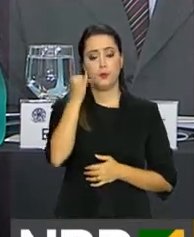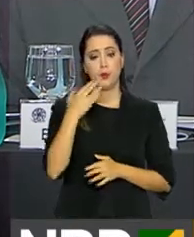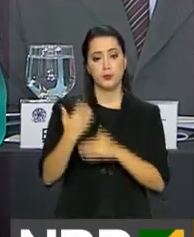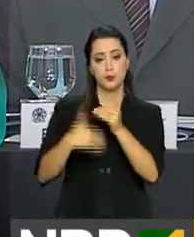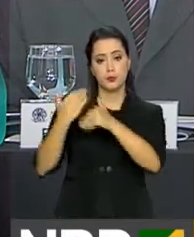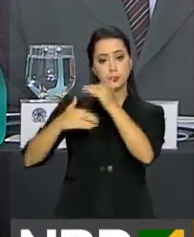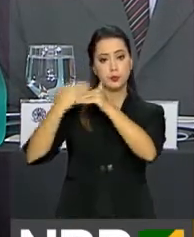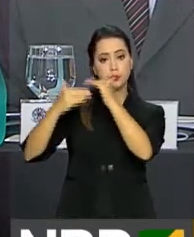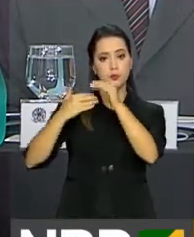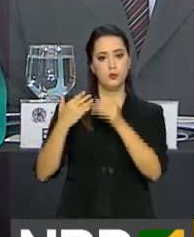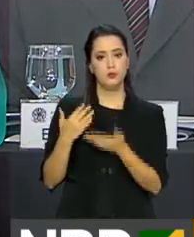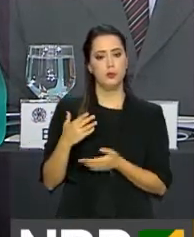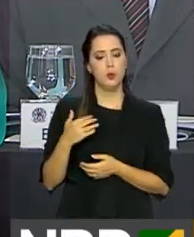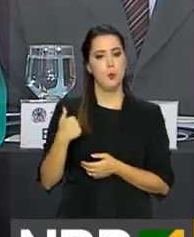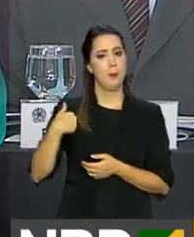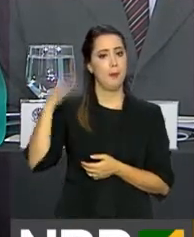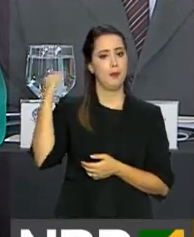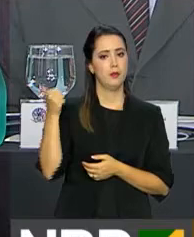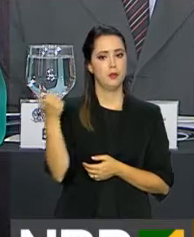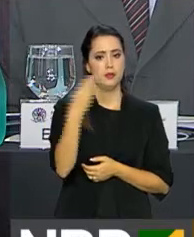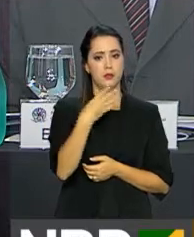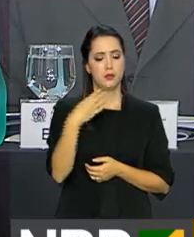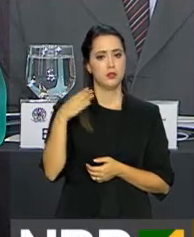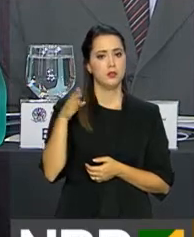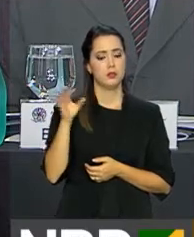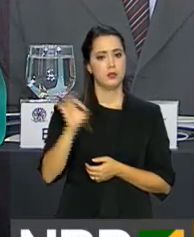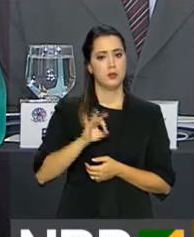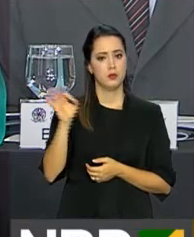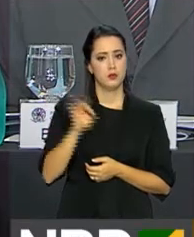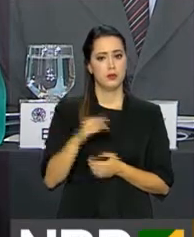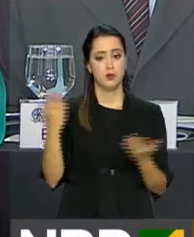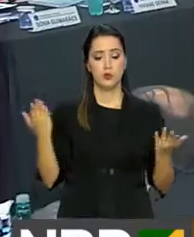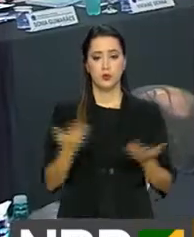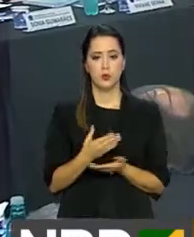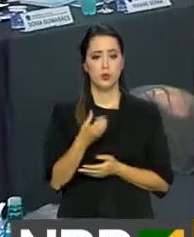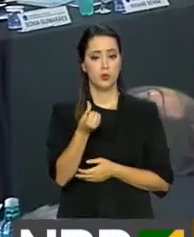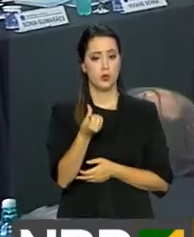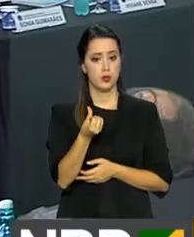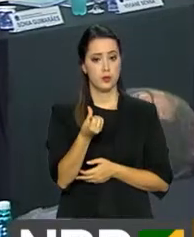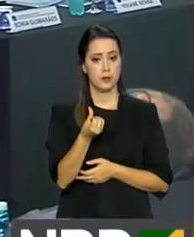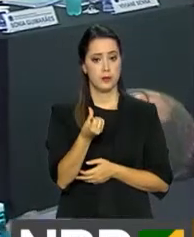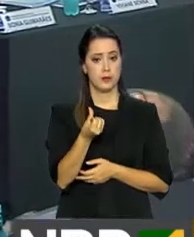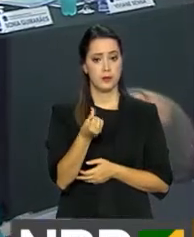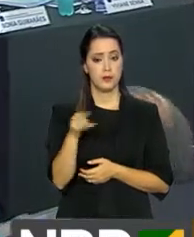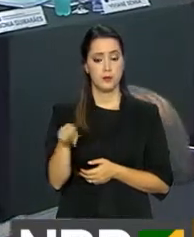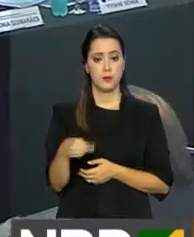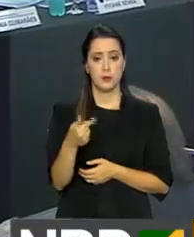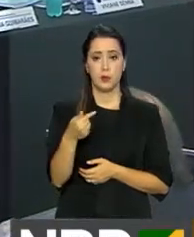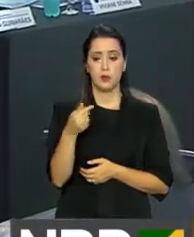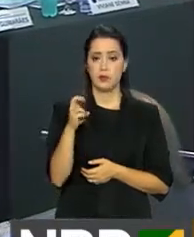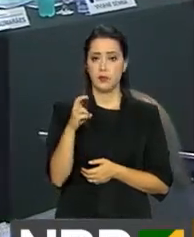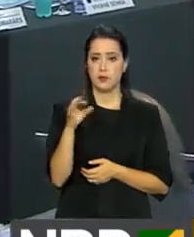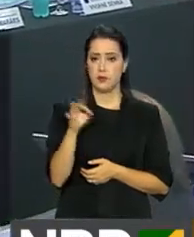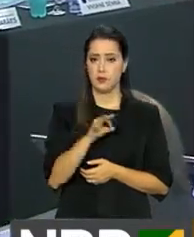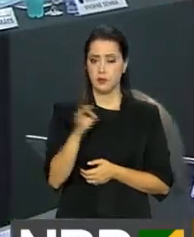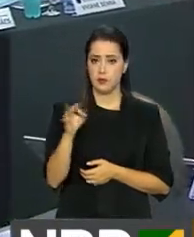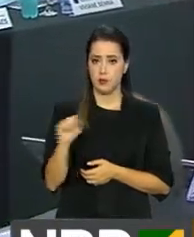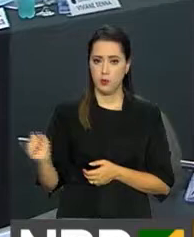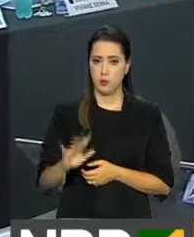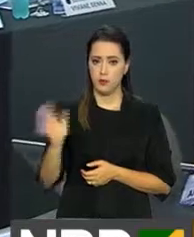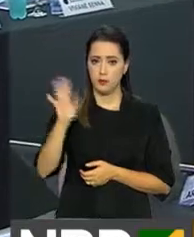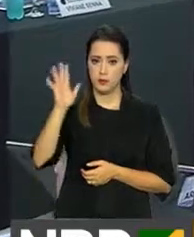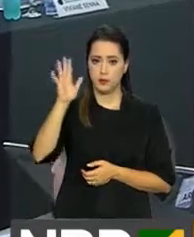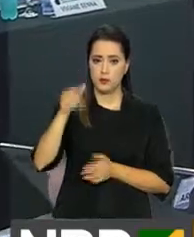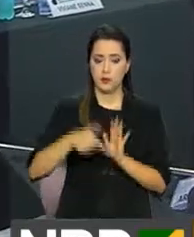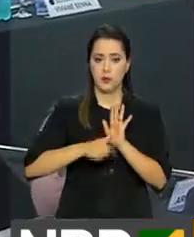acima de 14 por cento a taxa selic que hoje está em 6 pontos 75 a inflação